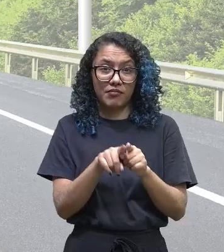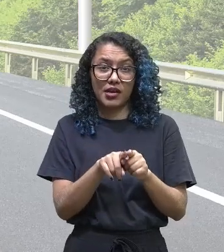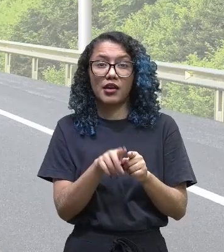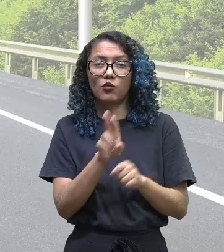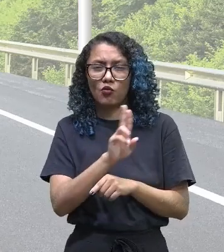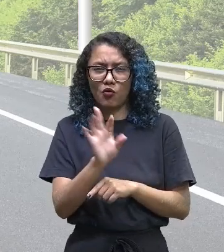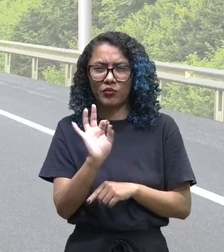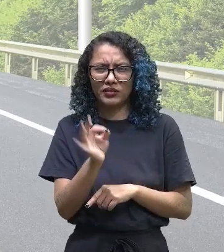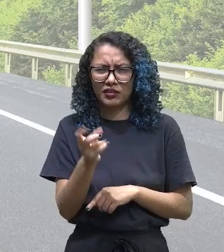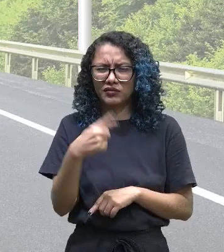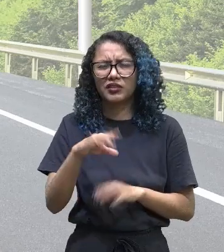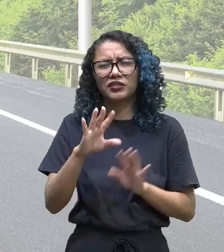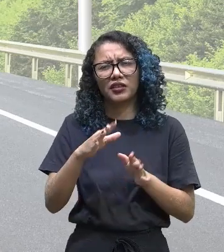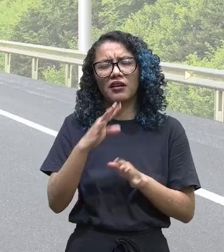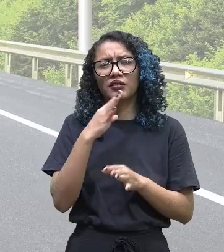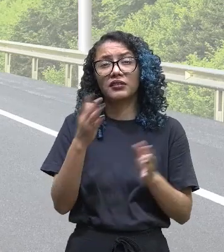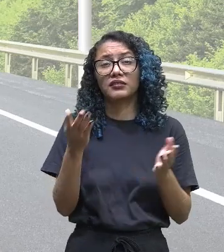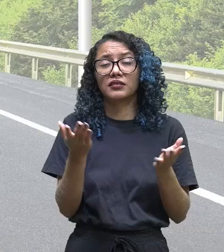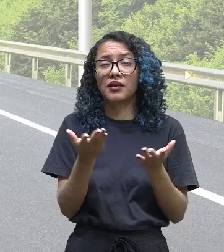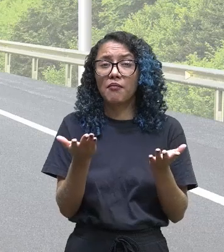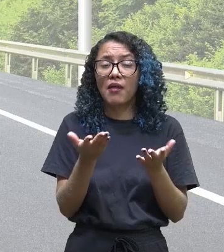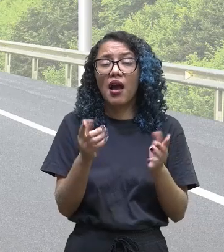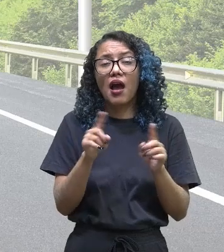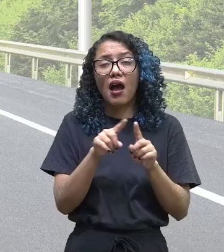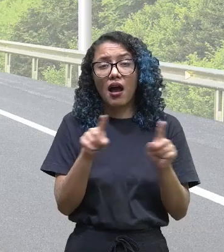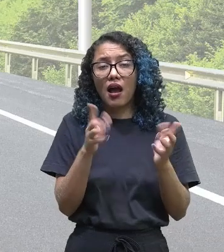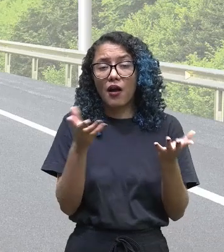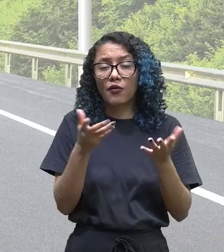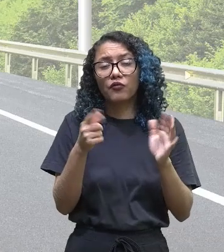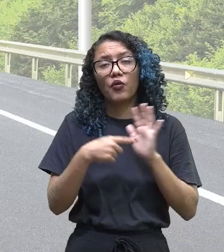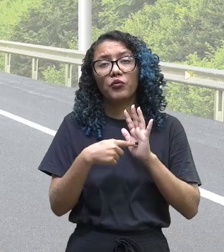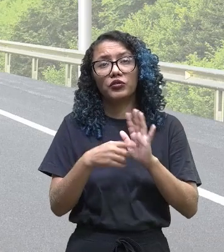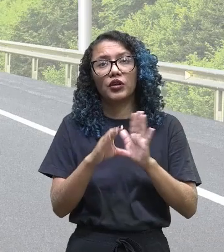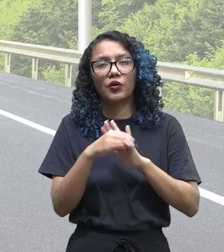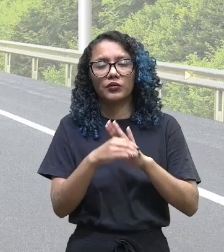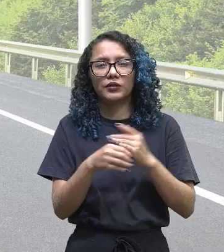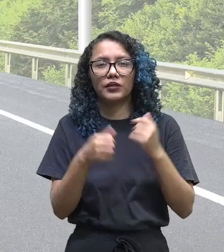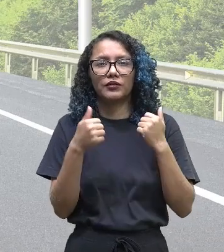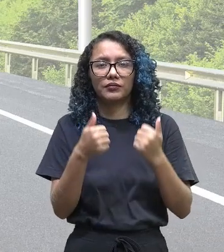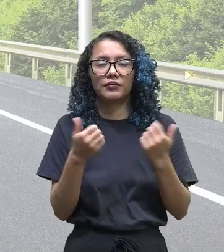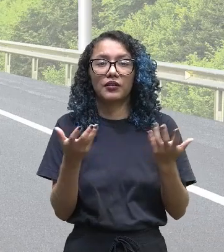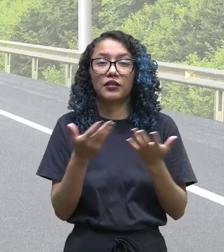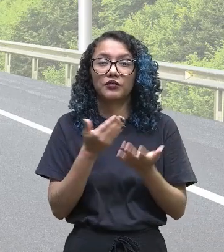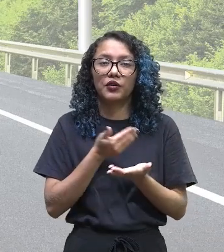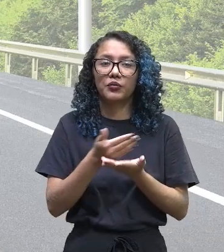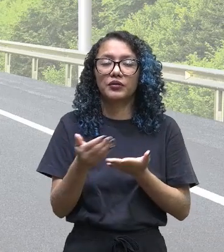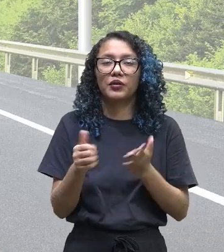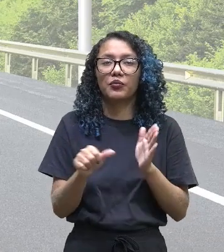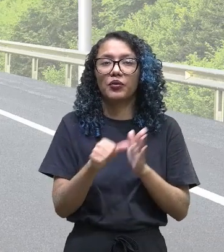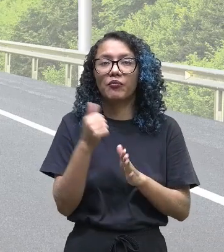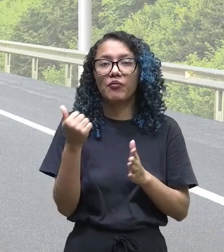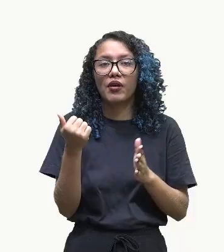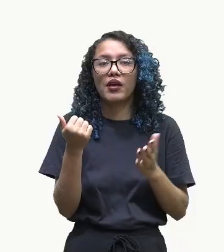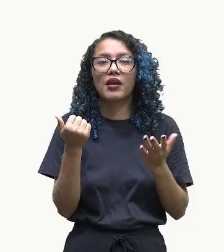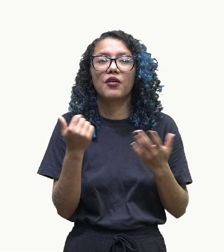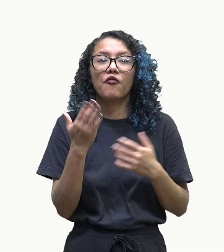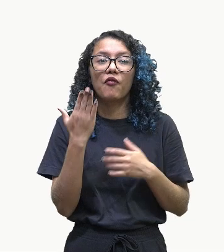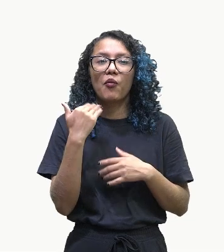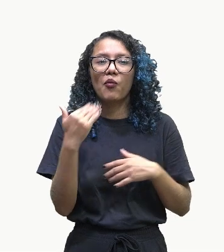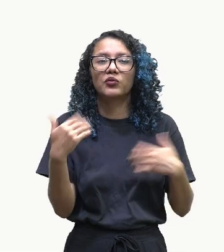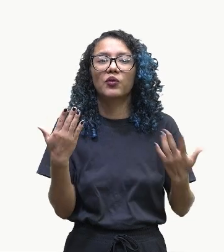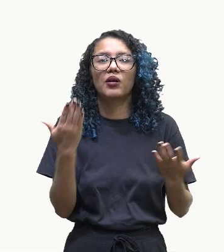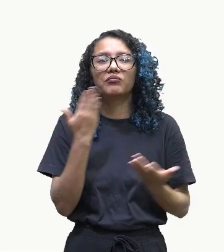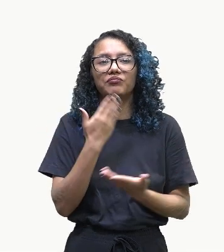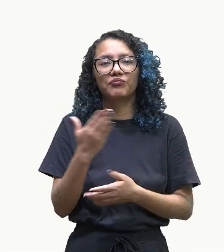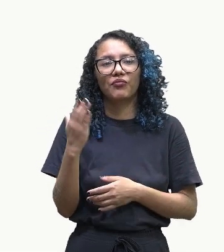e agora a gente vai ver a definição de cada um. Começando com o mais comum de todos, que é o coche. Então,